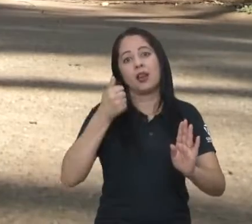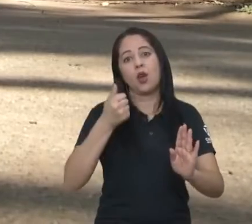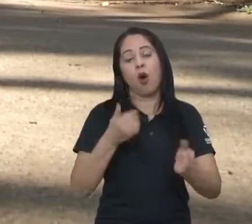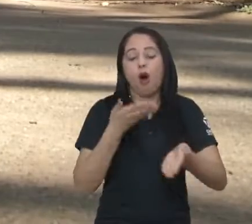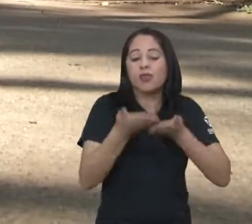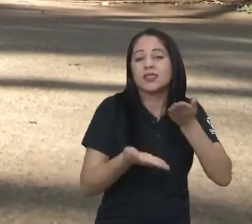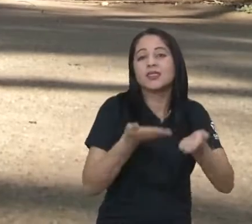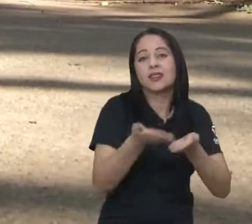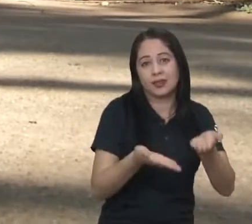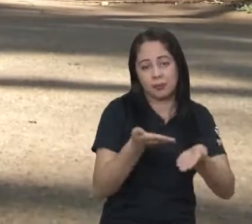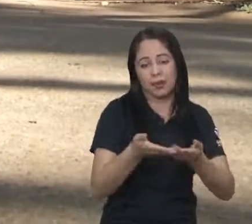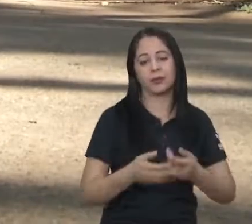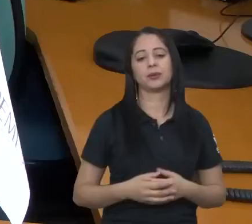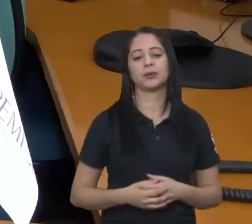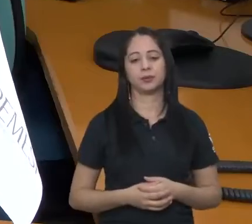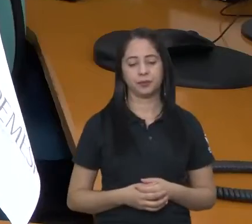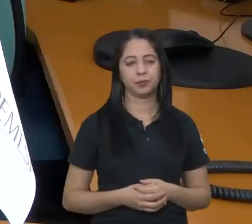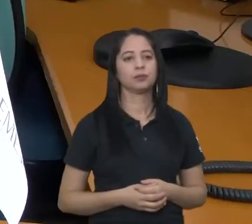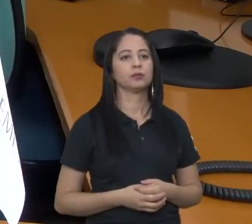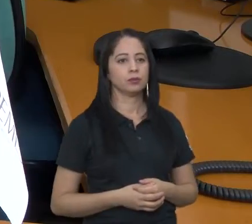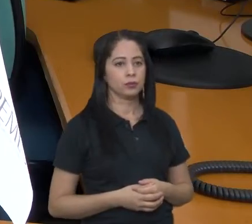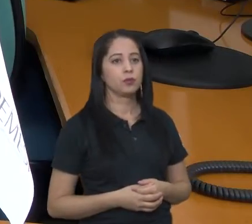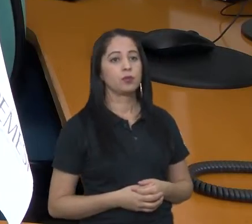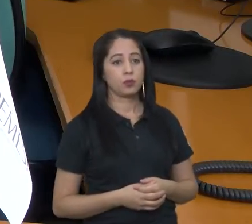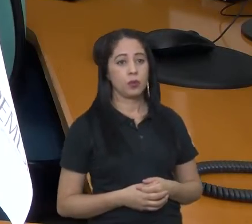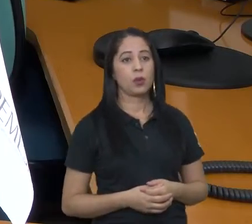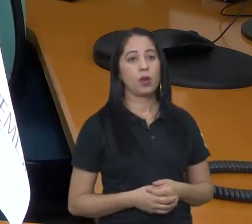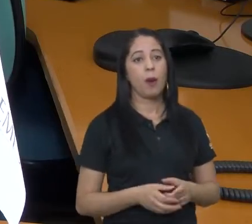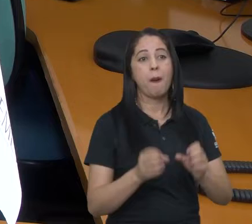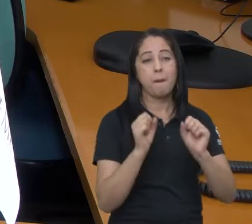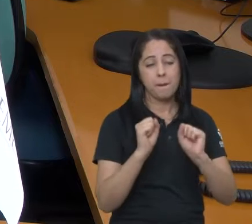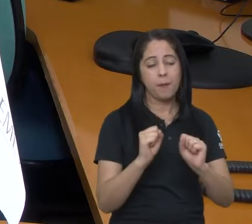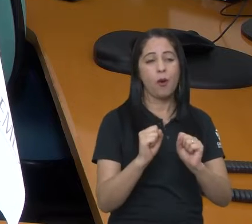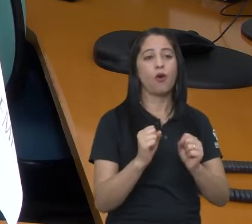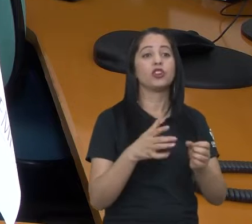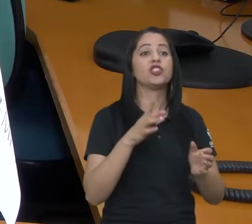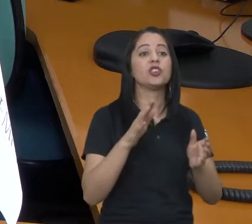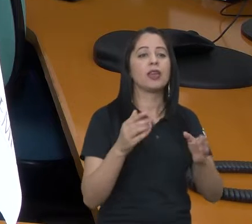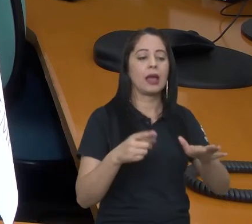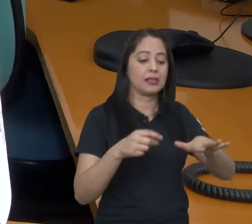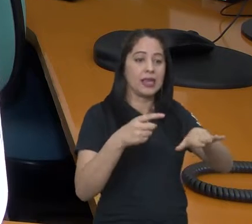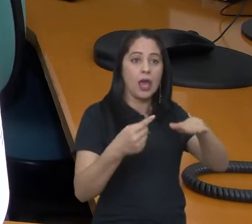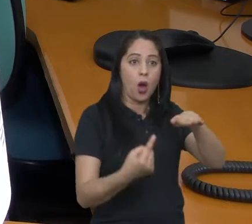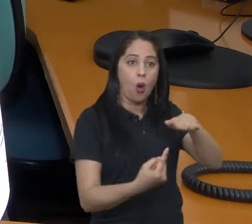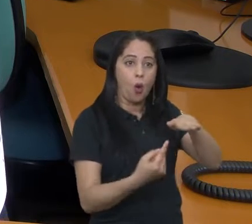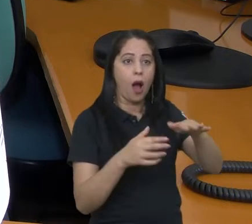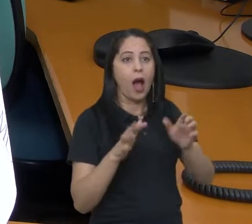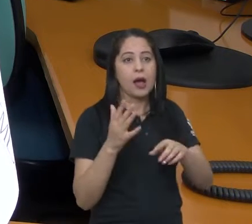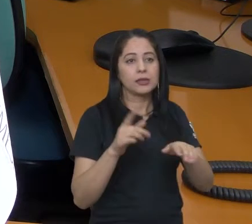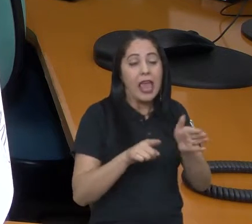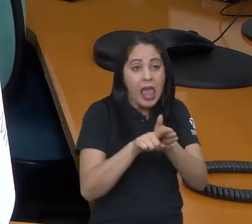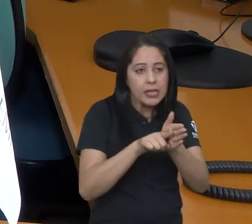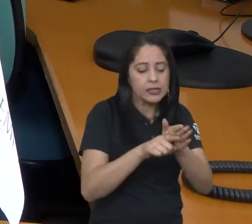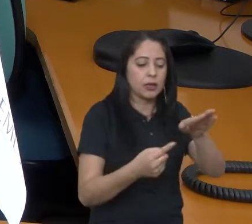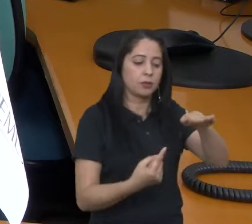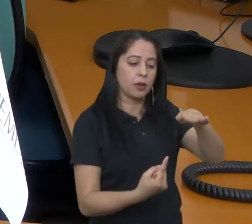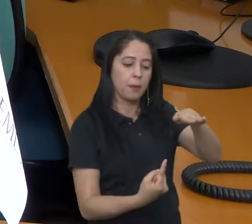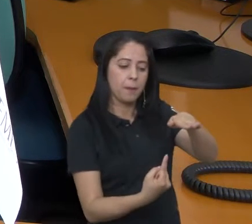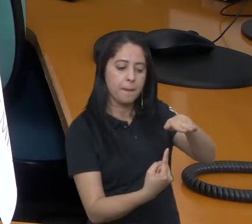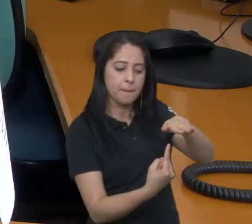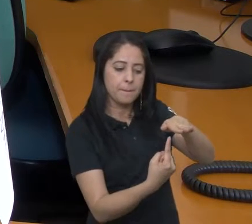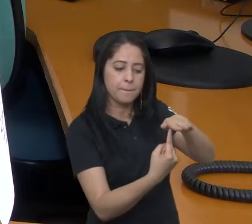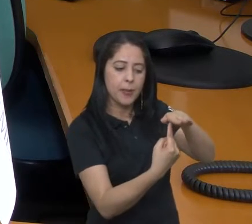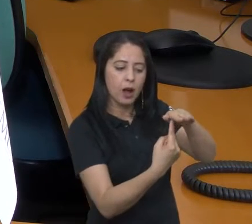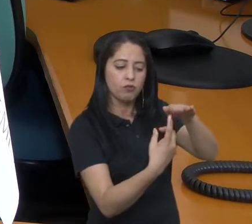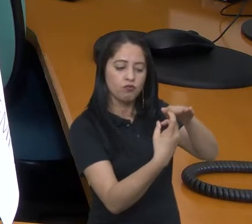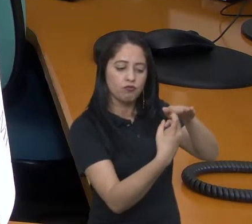identificada, melhor será o tratamento. Existem rastreios também que podem ser feitos, como hoje a gente tem o teste do pezinho, né? Ele identifica algumas doenças,